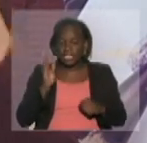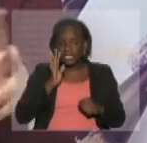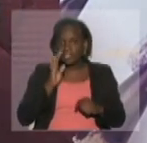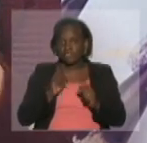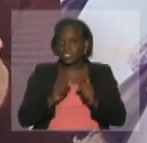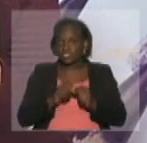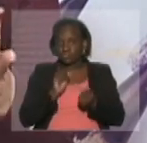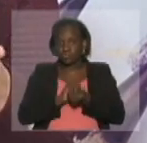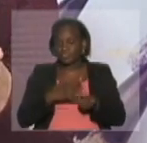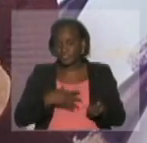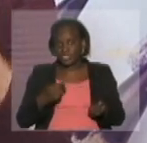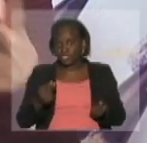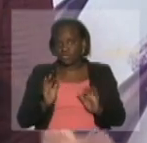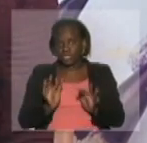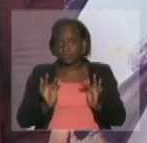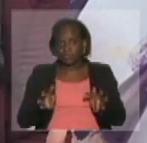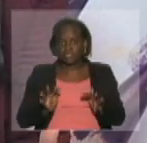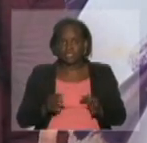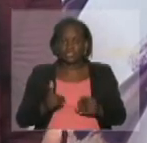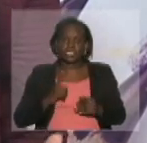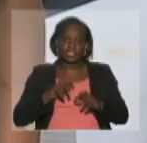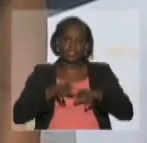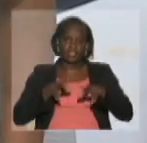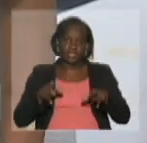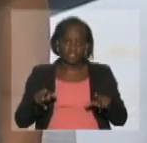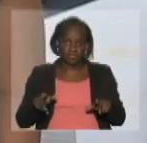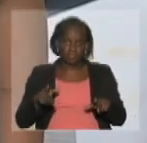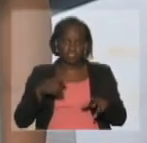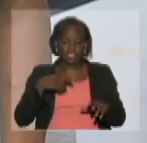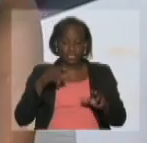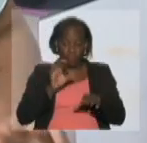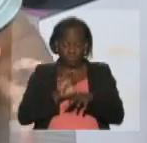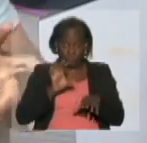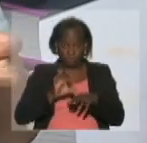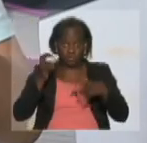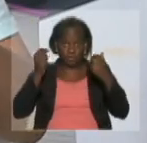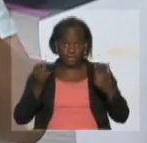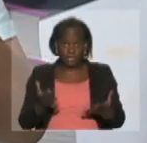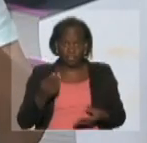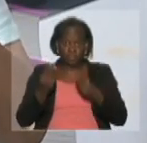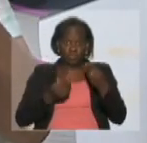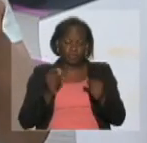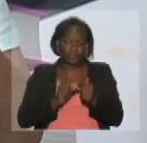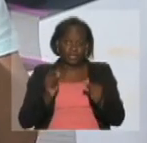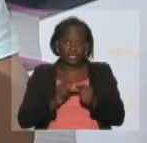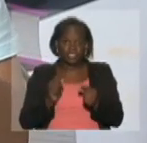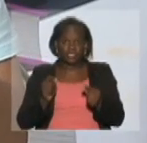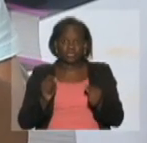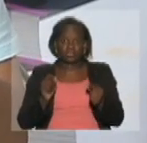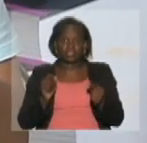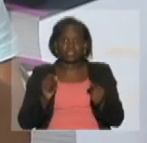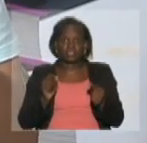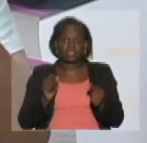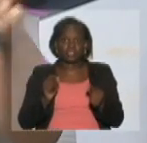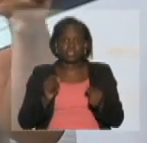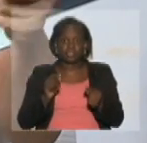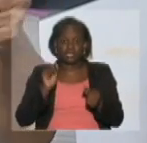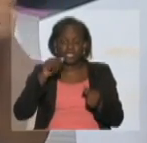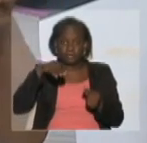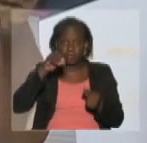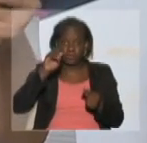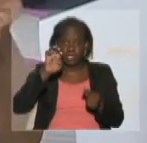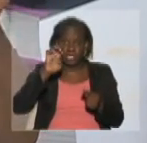brinquedo que seja bacana construir com o filho e simples. Tem vários. Nessa oficina a gente vai falar de como construir